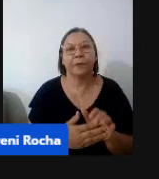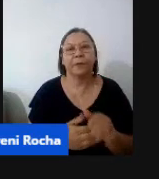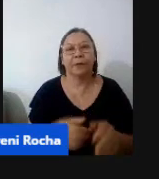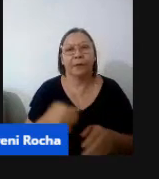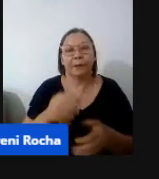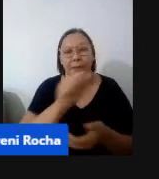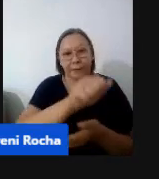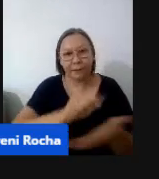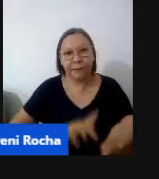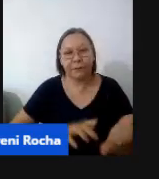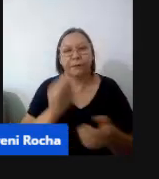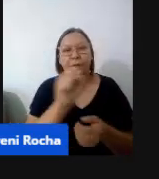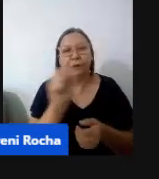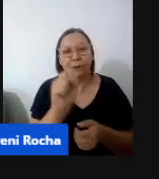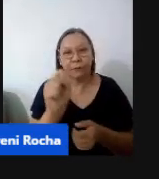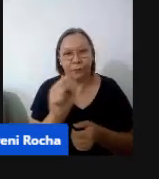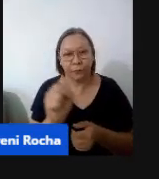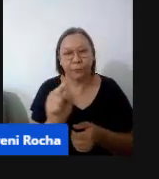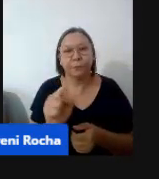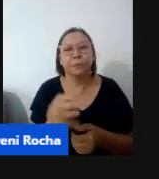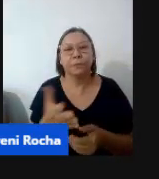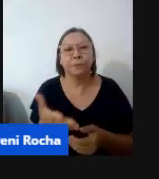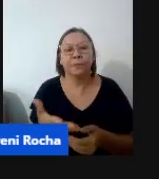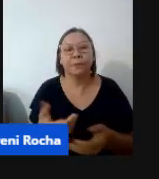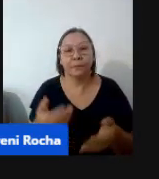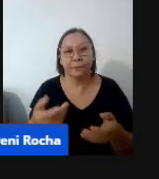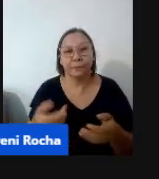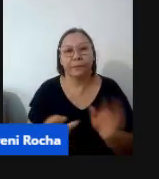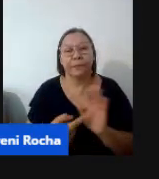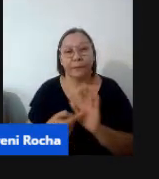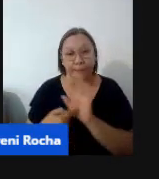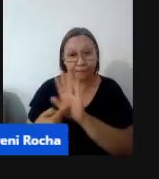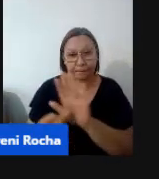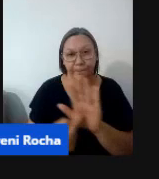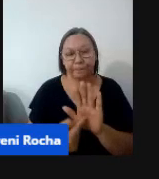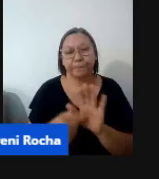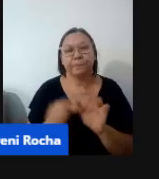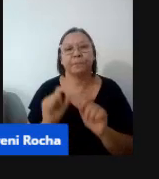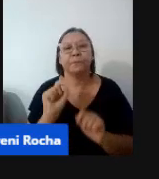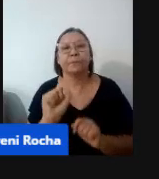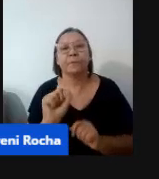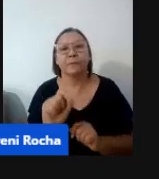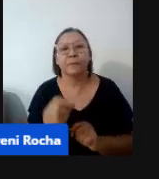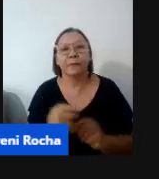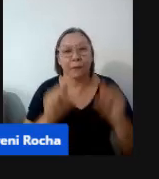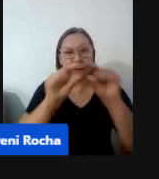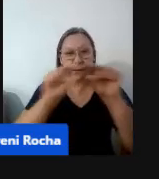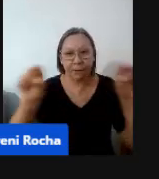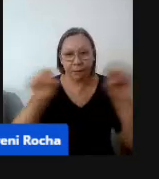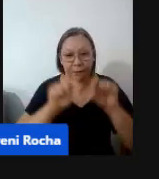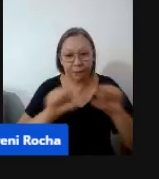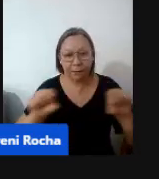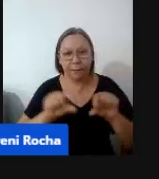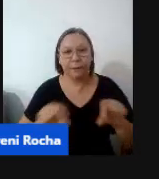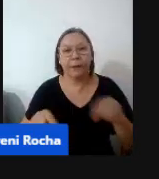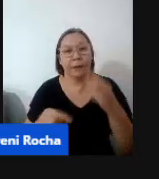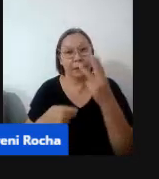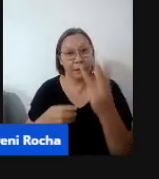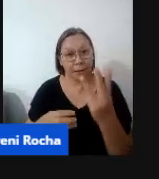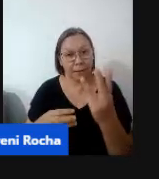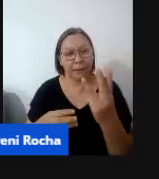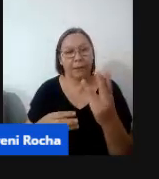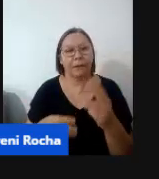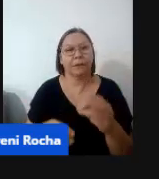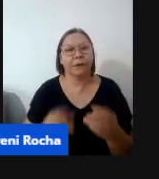8. Ah, essa atividade apresenta 3 frases de 3 pessoas diferentes e que